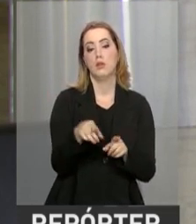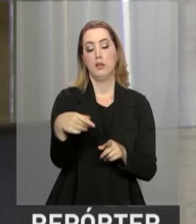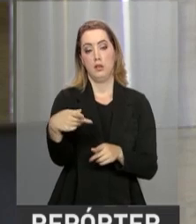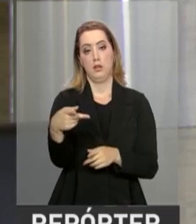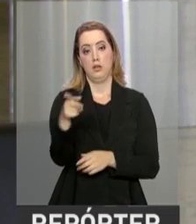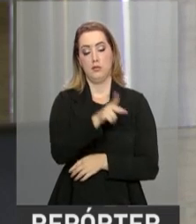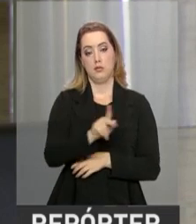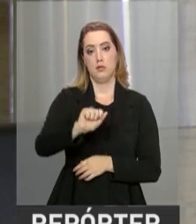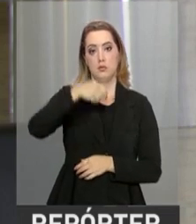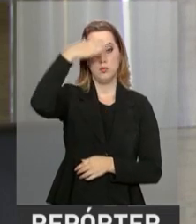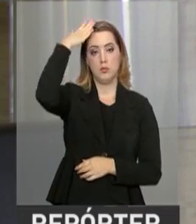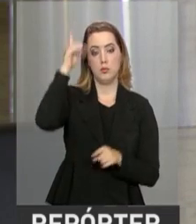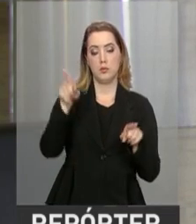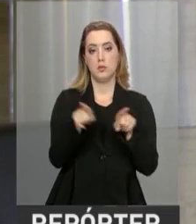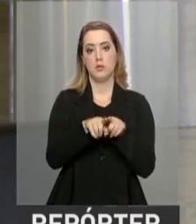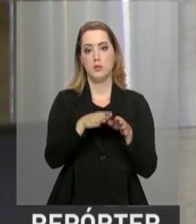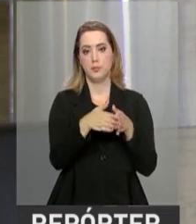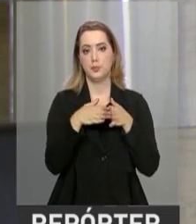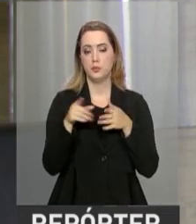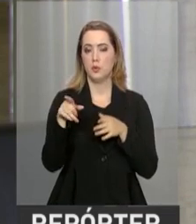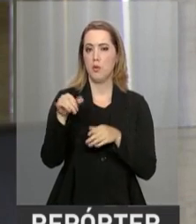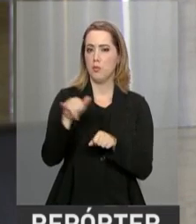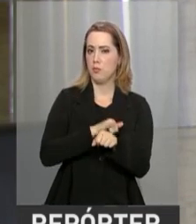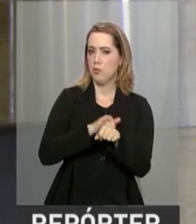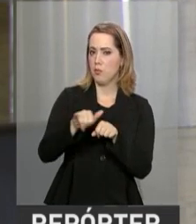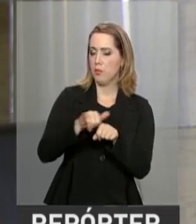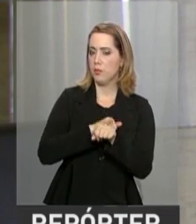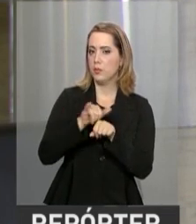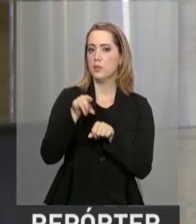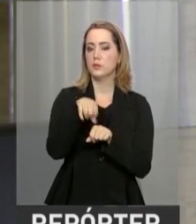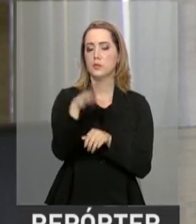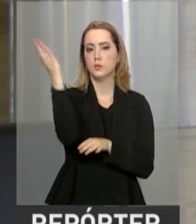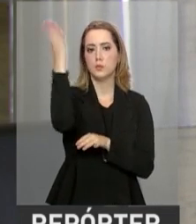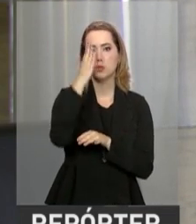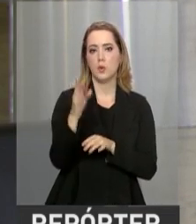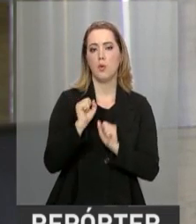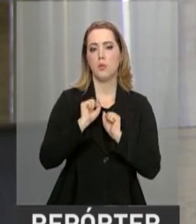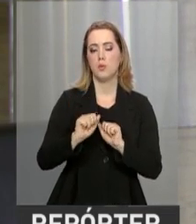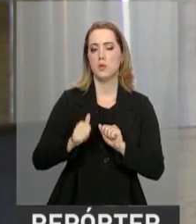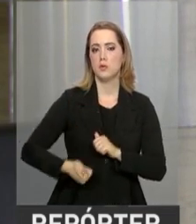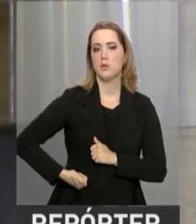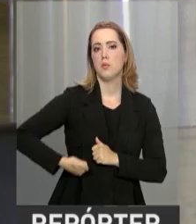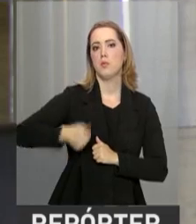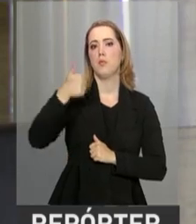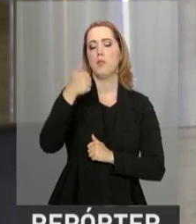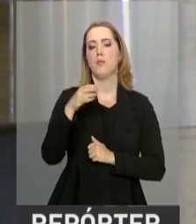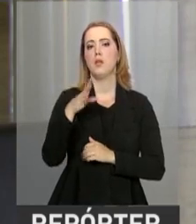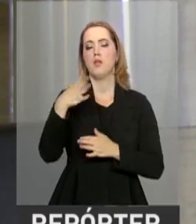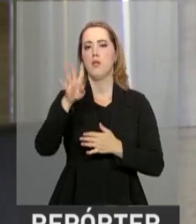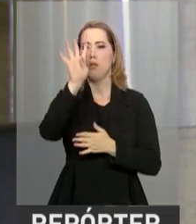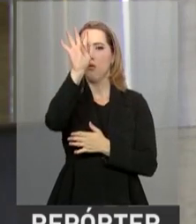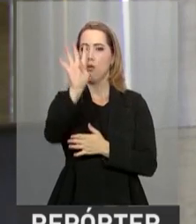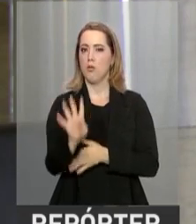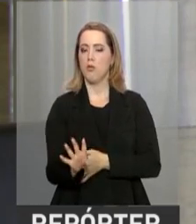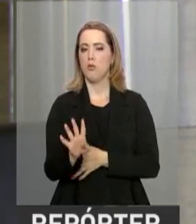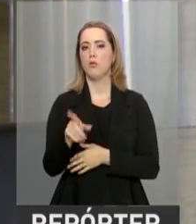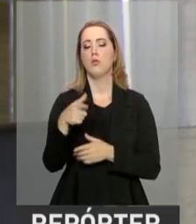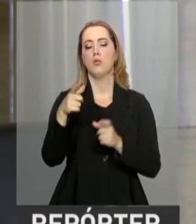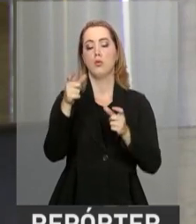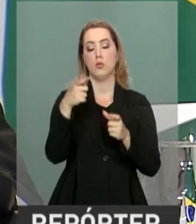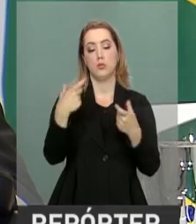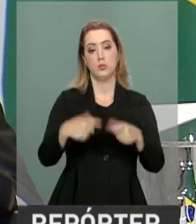temer também estabeleceu estratégias para que o Brasil possa melhorar no ranking mundial de